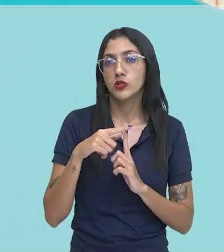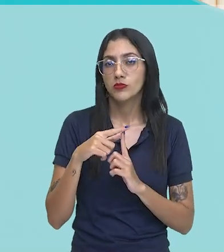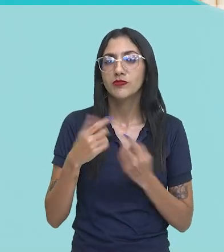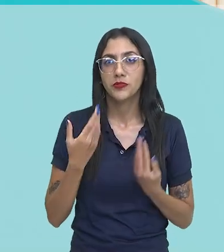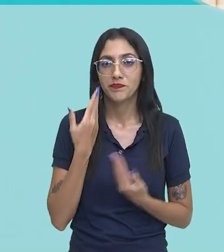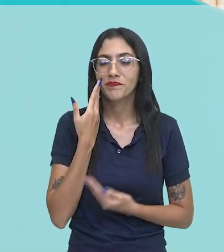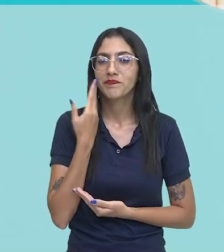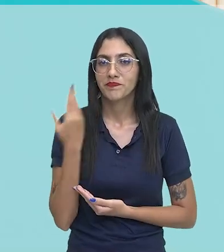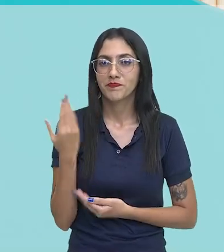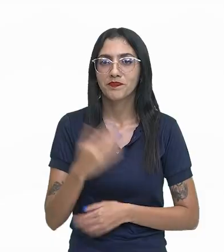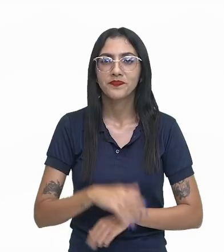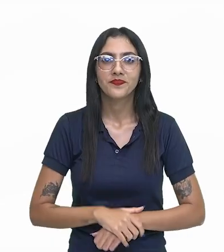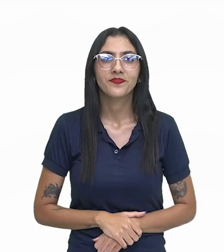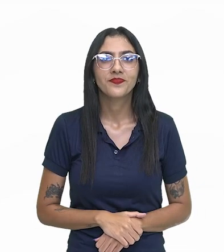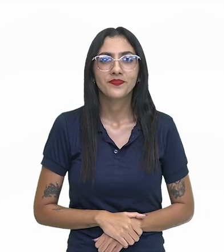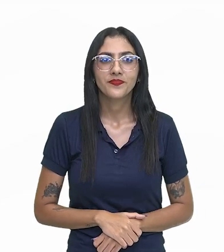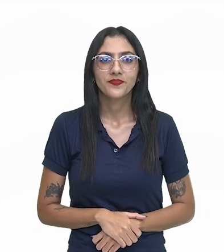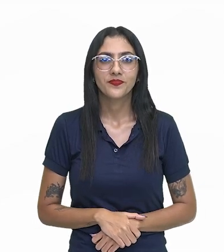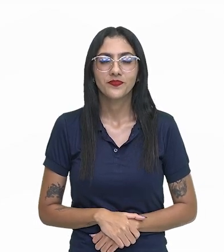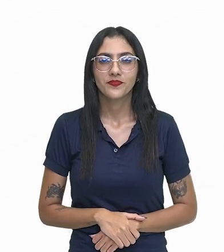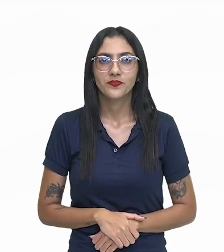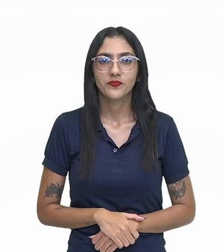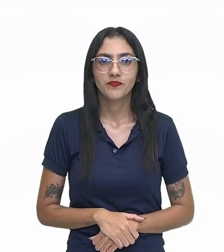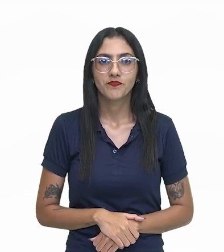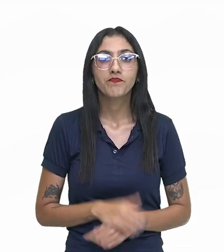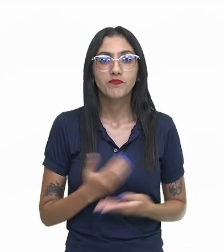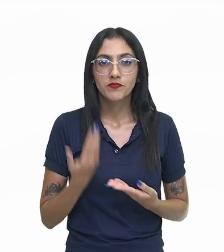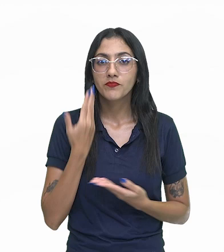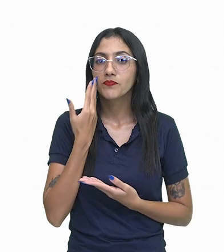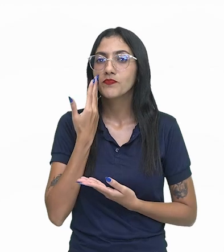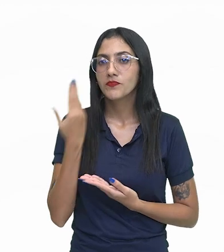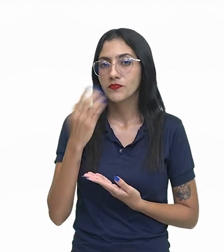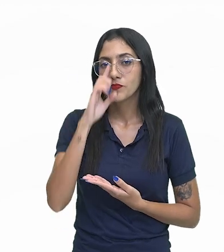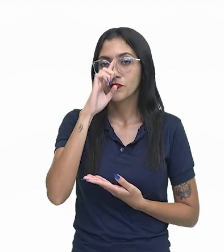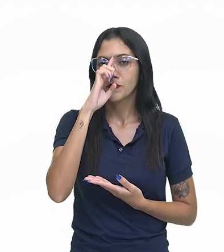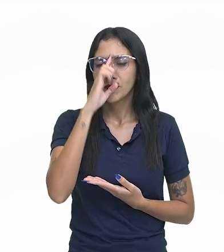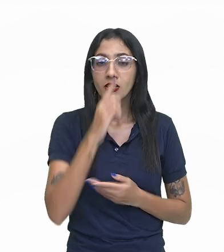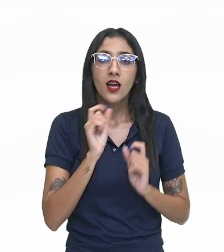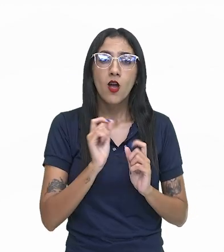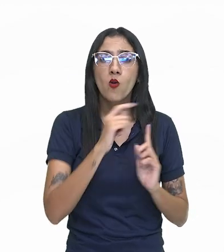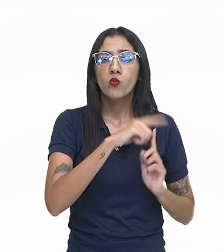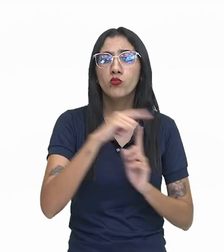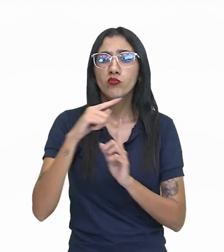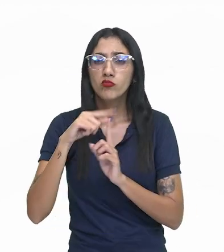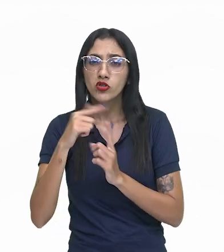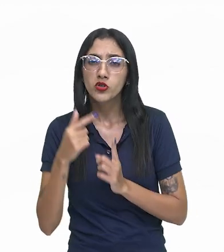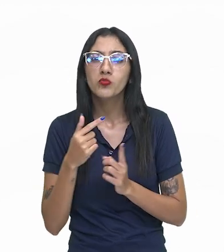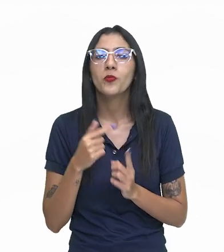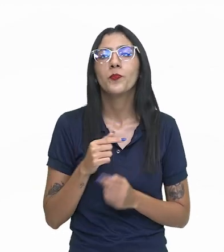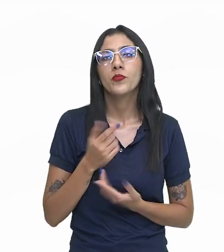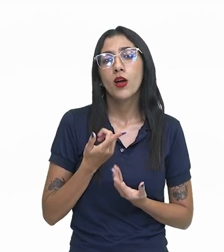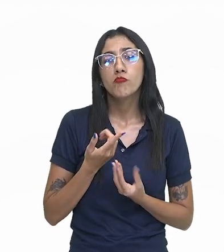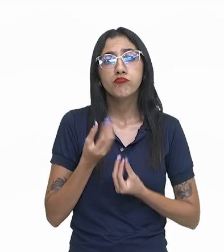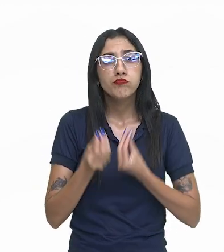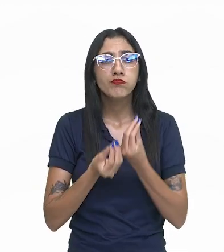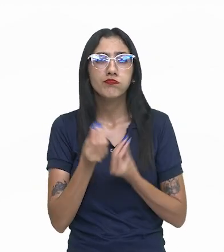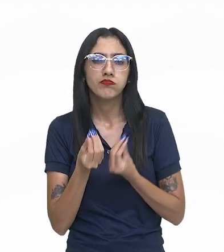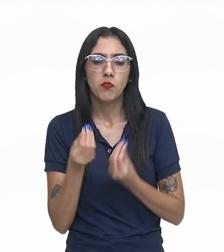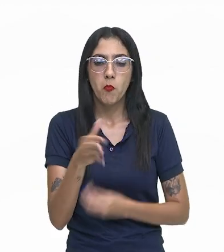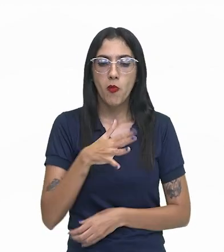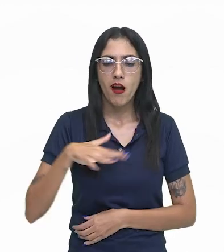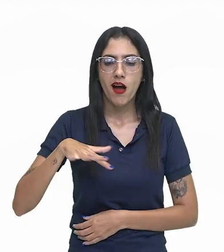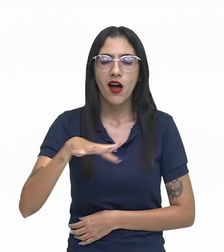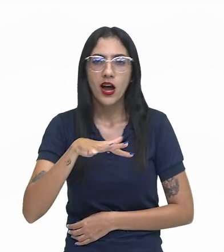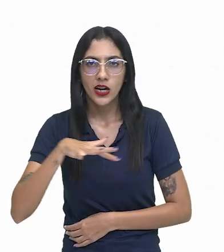vimos sobre instalação artística. Instalação na arte é um tipo de obra que utiliza o espaço